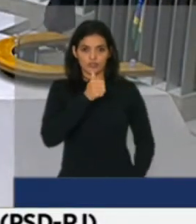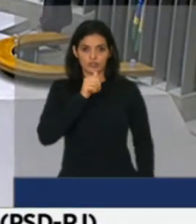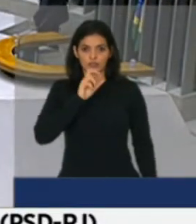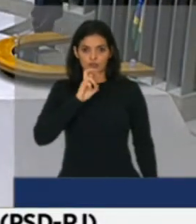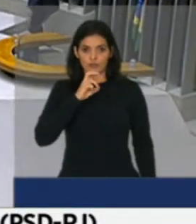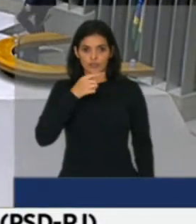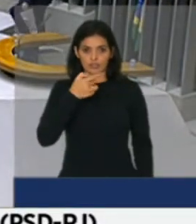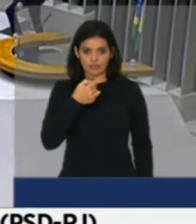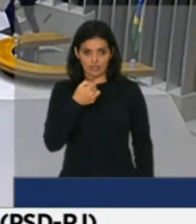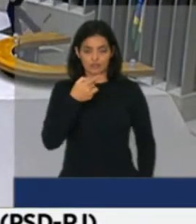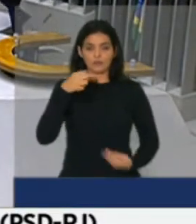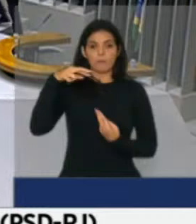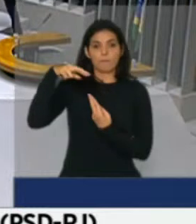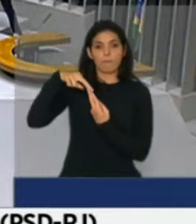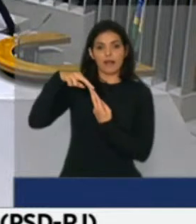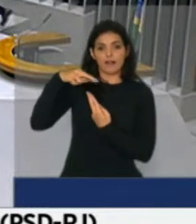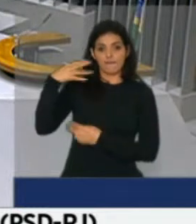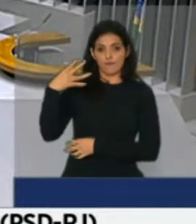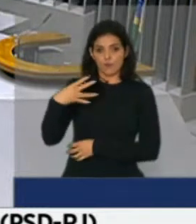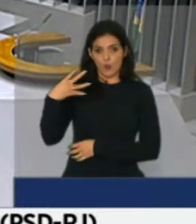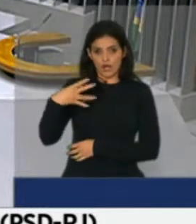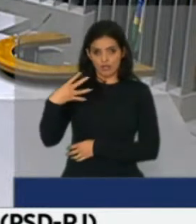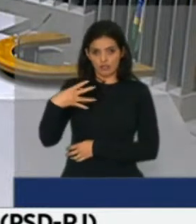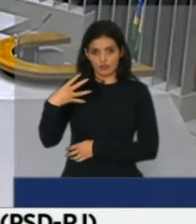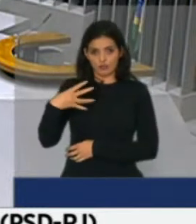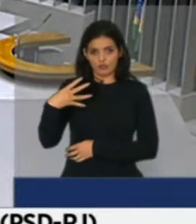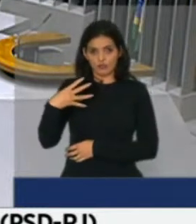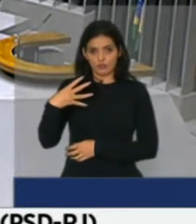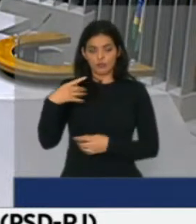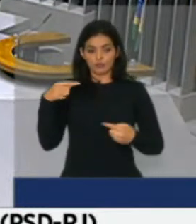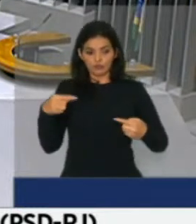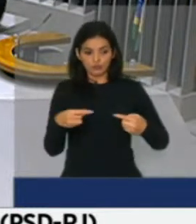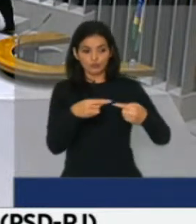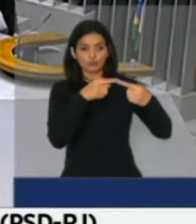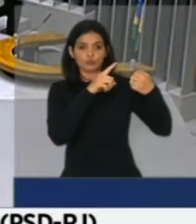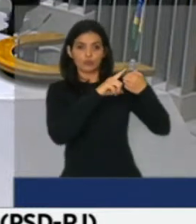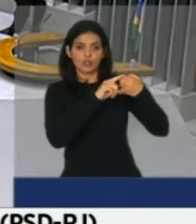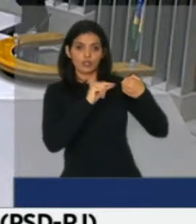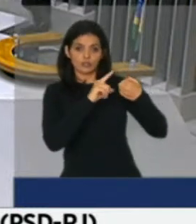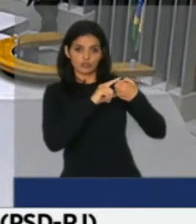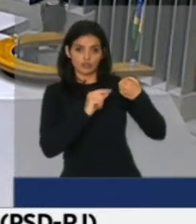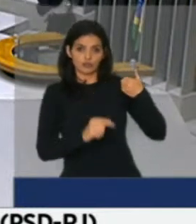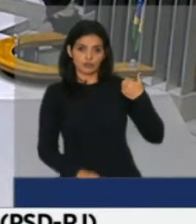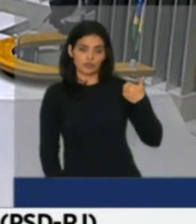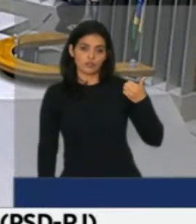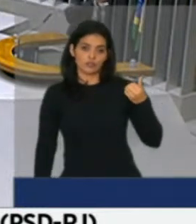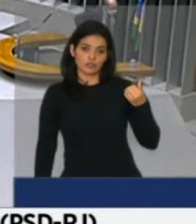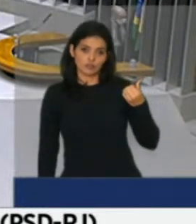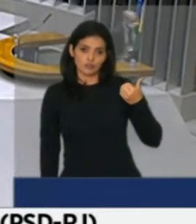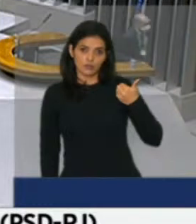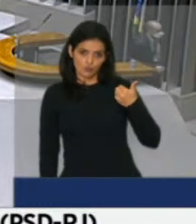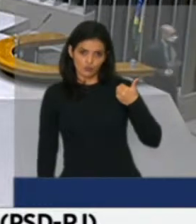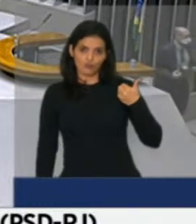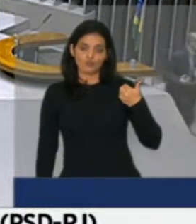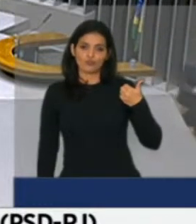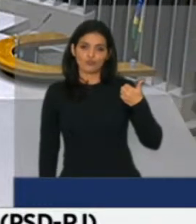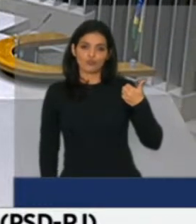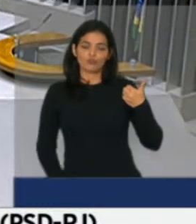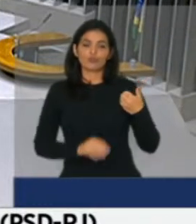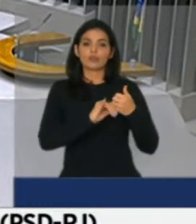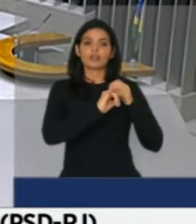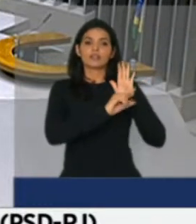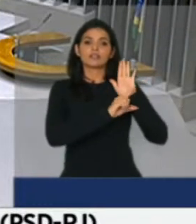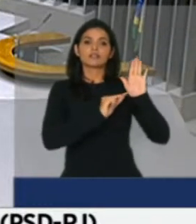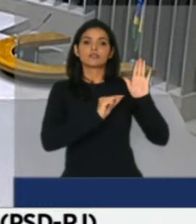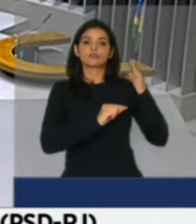157, parágrafo 4º, combinado com o artigo 161, inciso